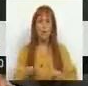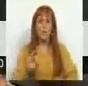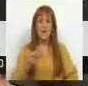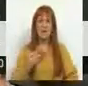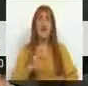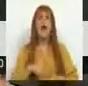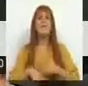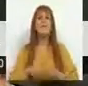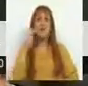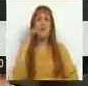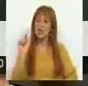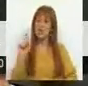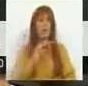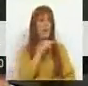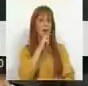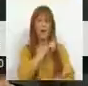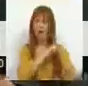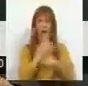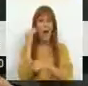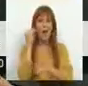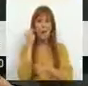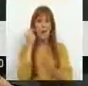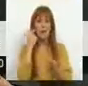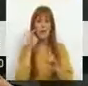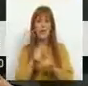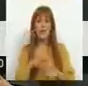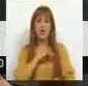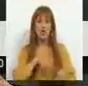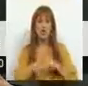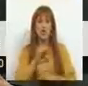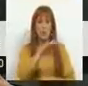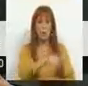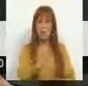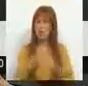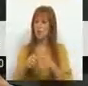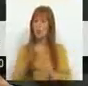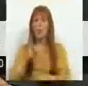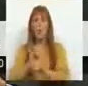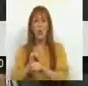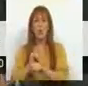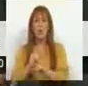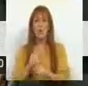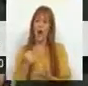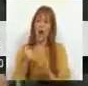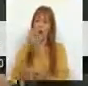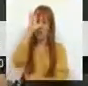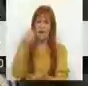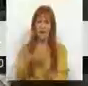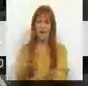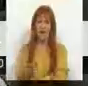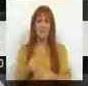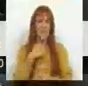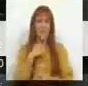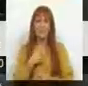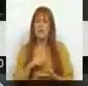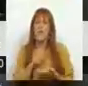quis fazer foi tentar chamar a atenção dos senhores deputados do Partido Socialista e dos grupos parlamentares que suportam o Governo com